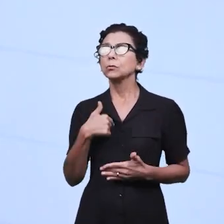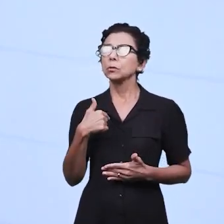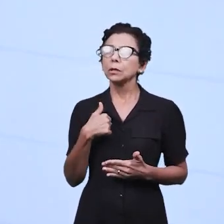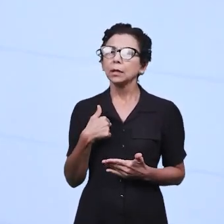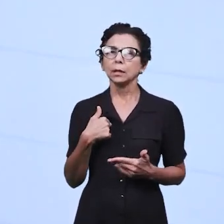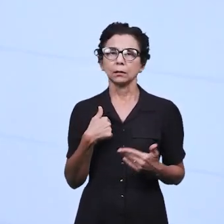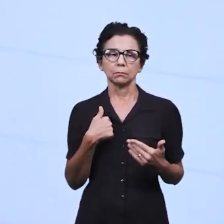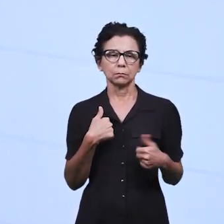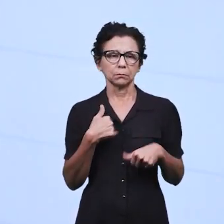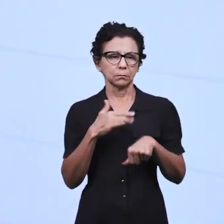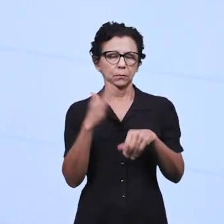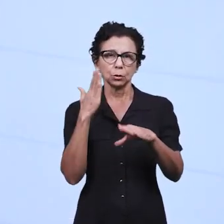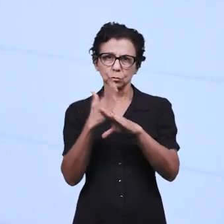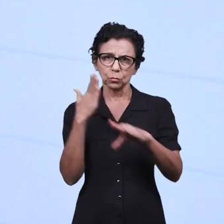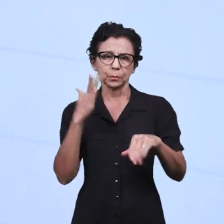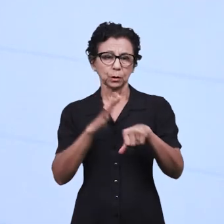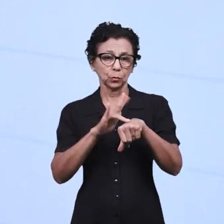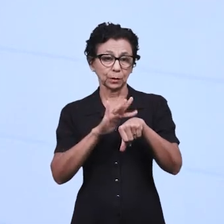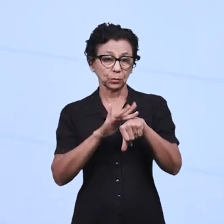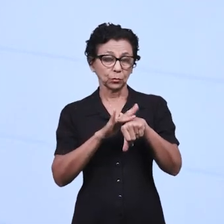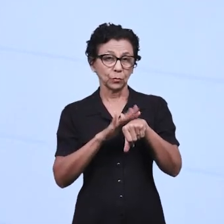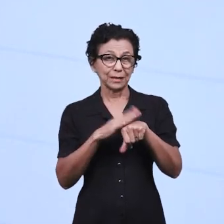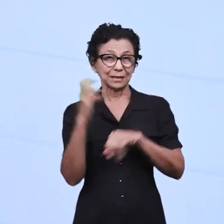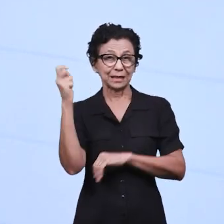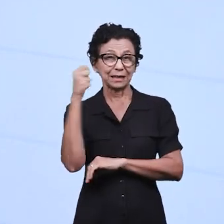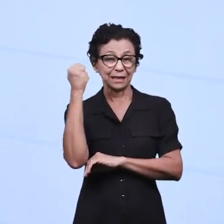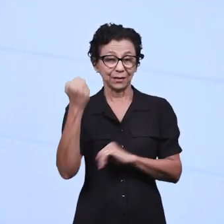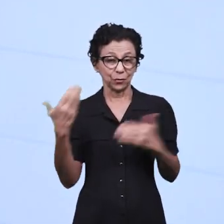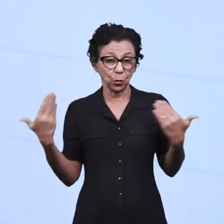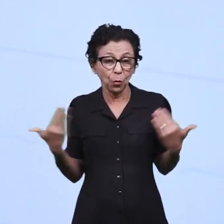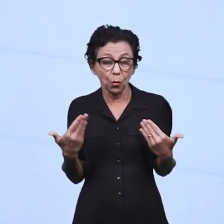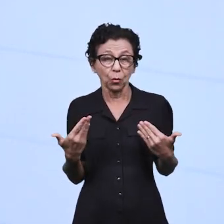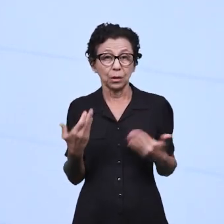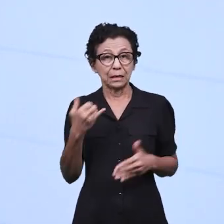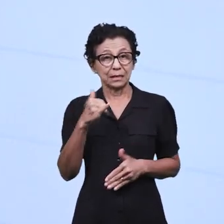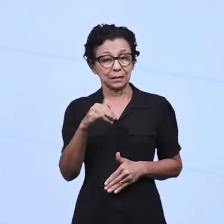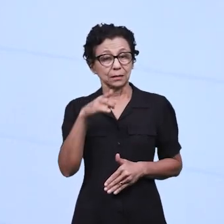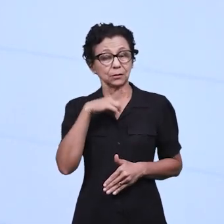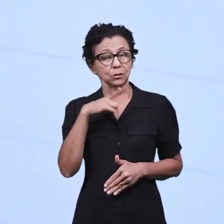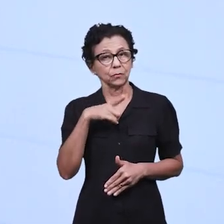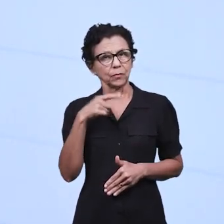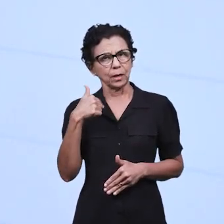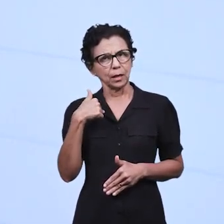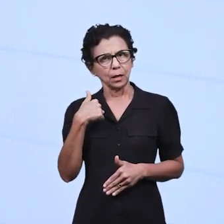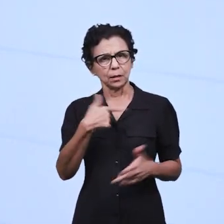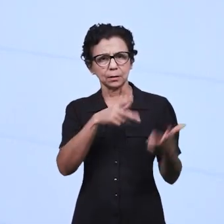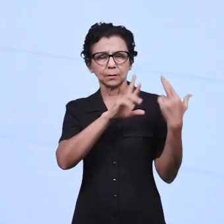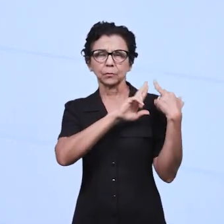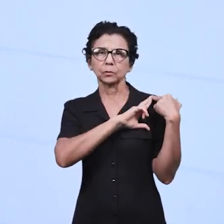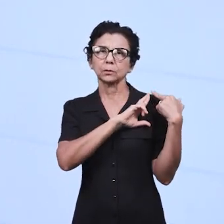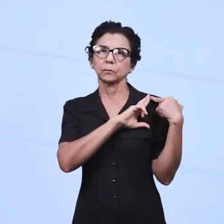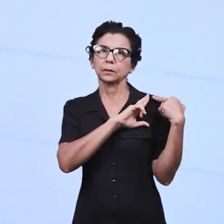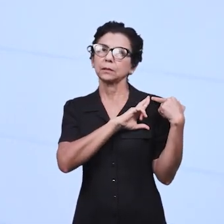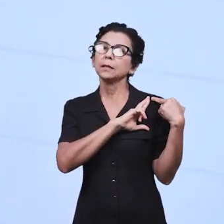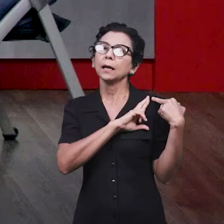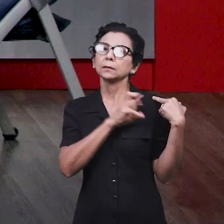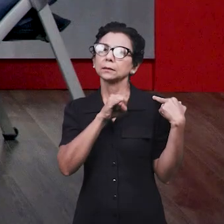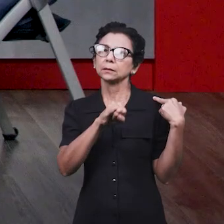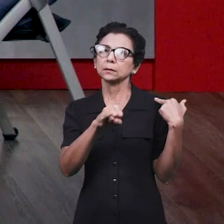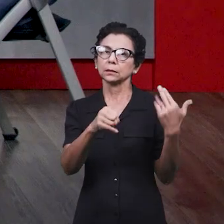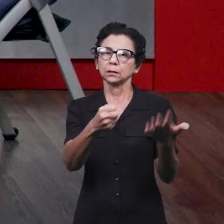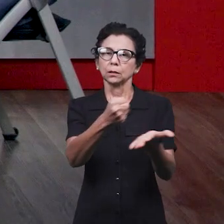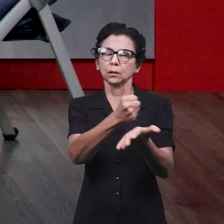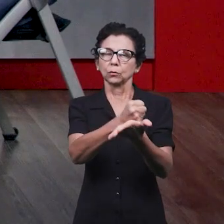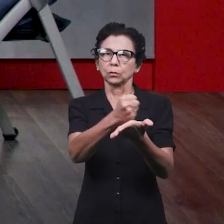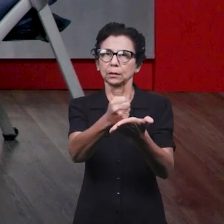que eu saiba da doença? Se eu tiver, é obrigação minha, né, fornecer pro... É de boa fé, né? De boa